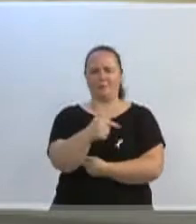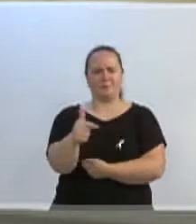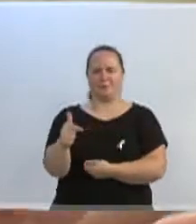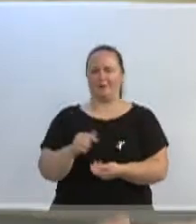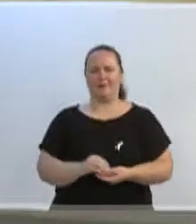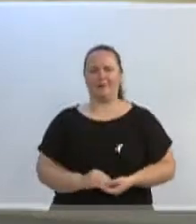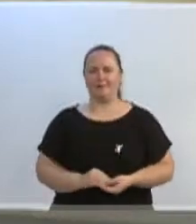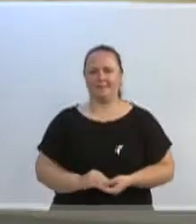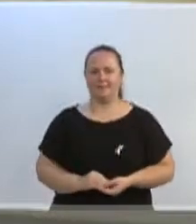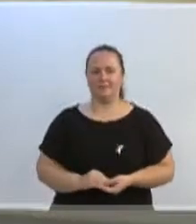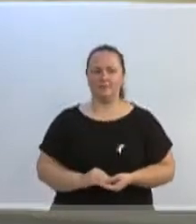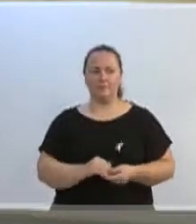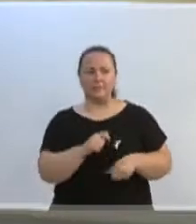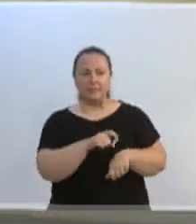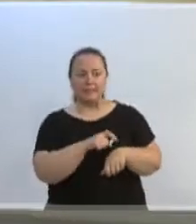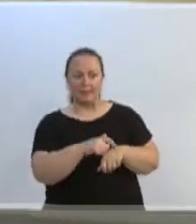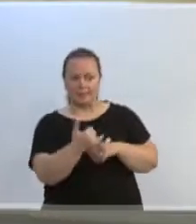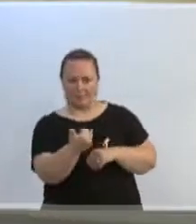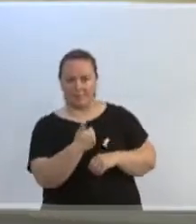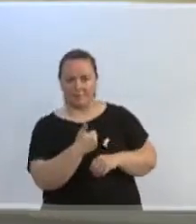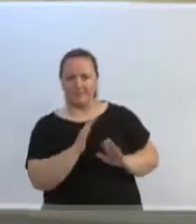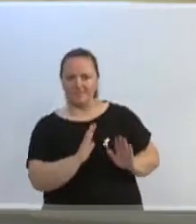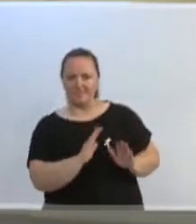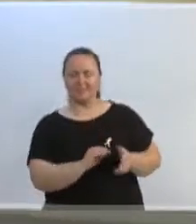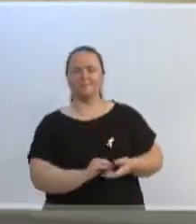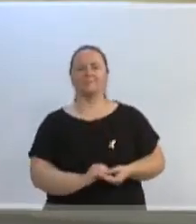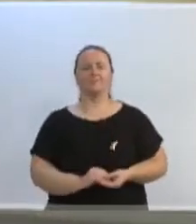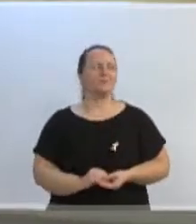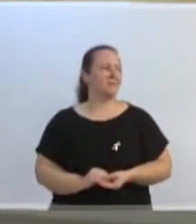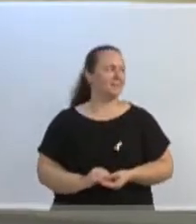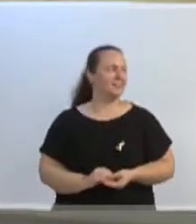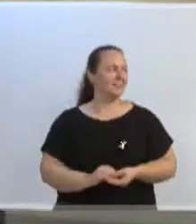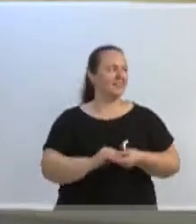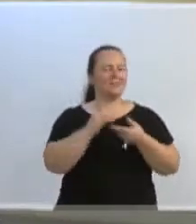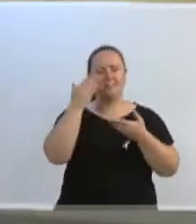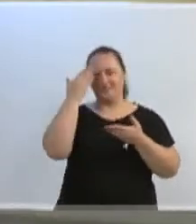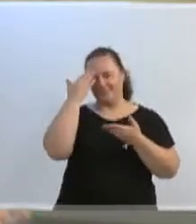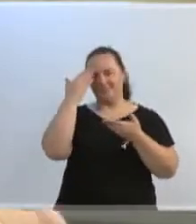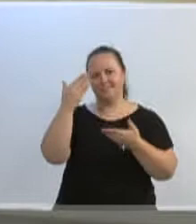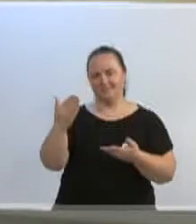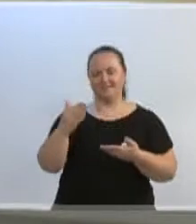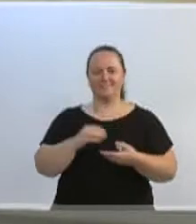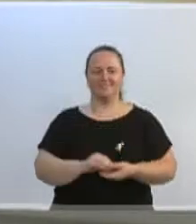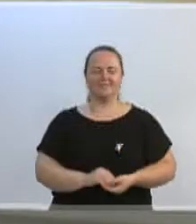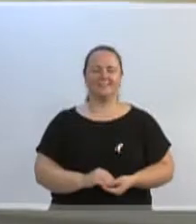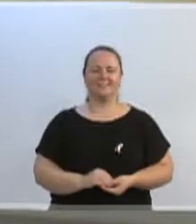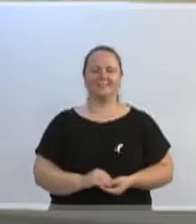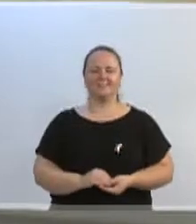deu um minuto aí, vocês já me barram, tá? Então, muito obrigada.